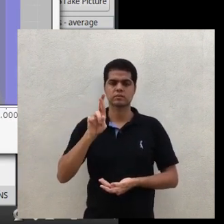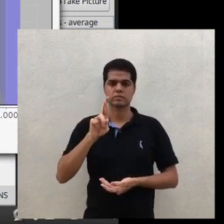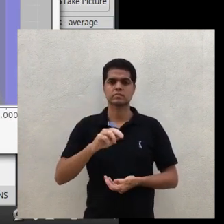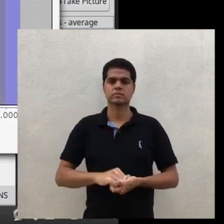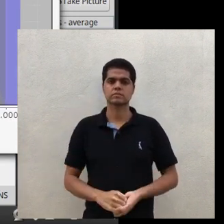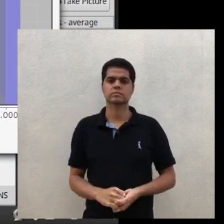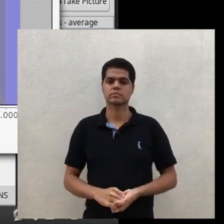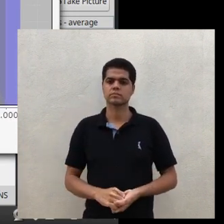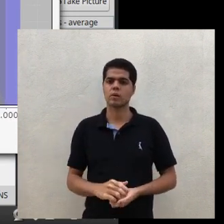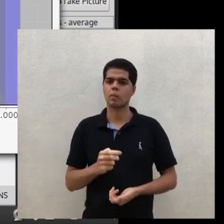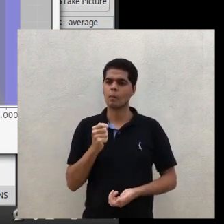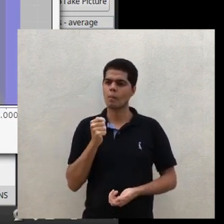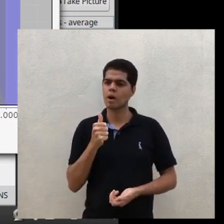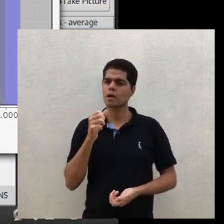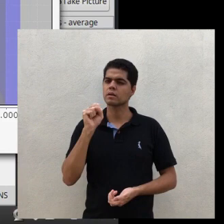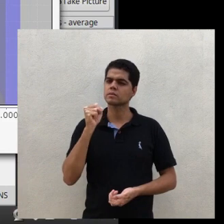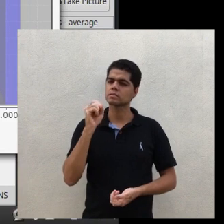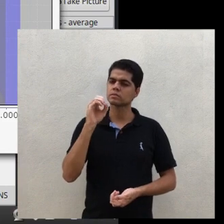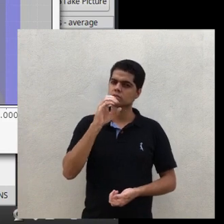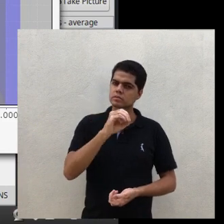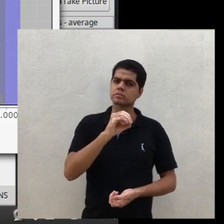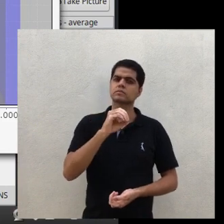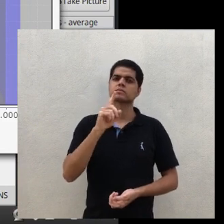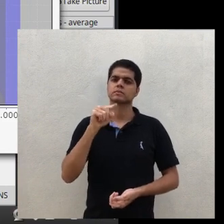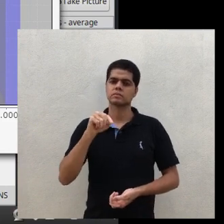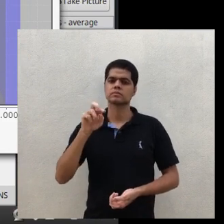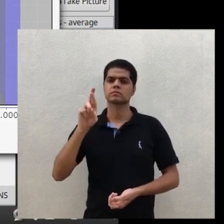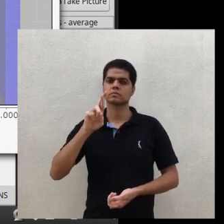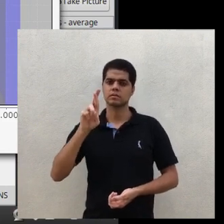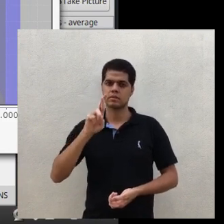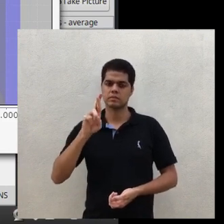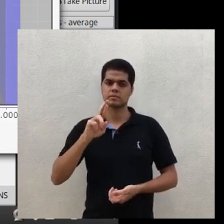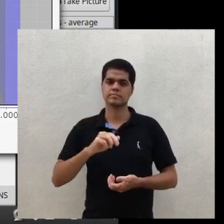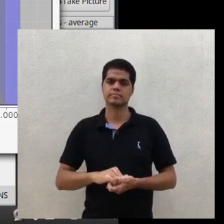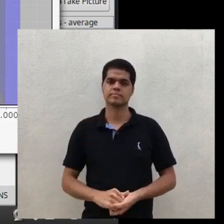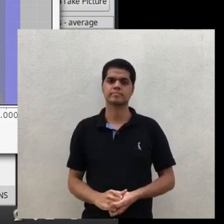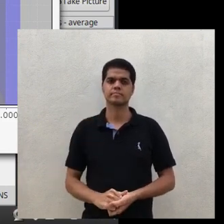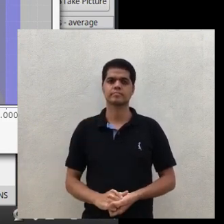ó, quase R$ 800 de gratificação. Tá?